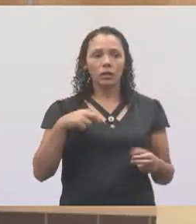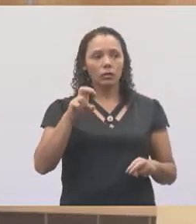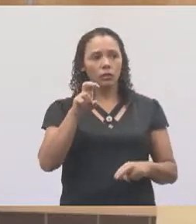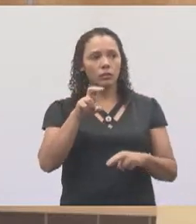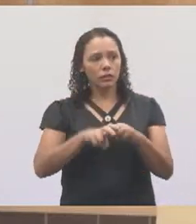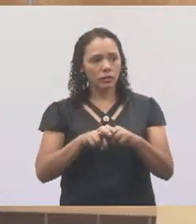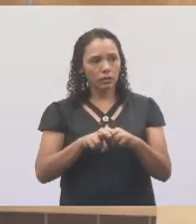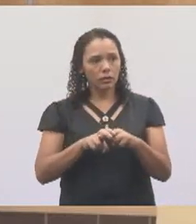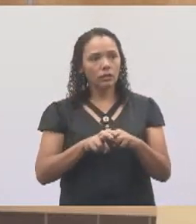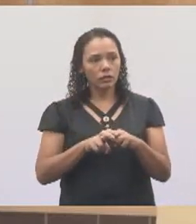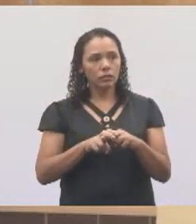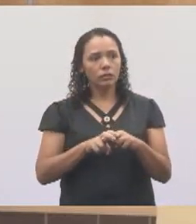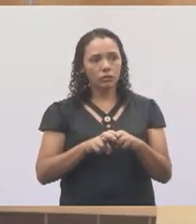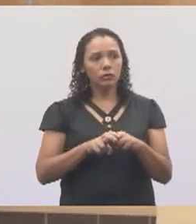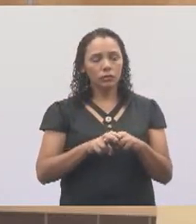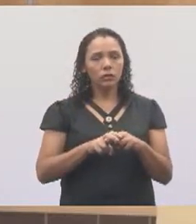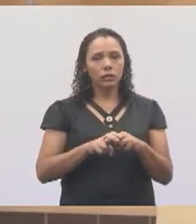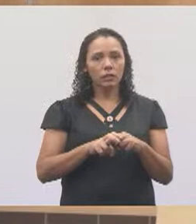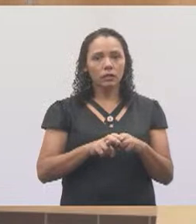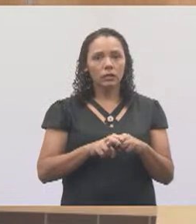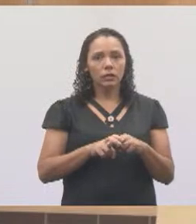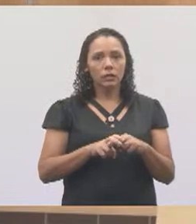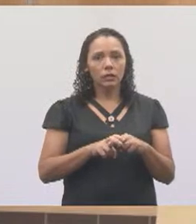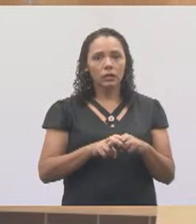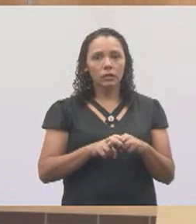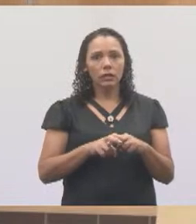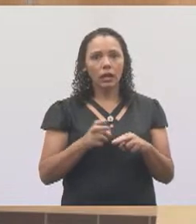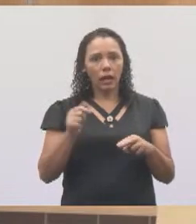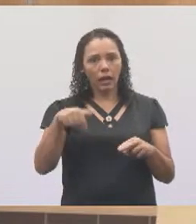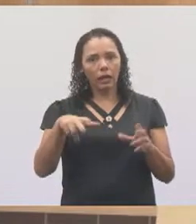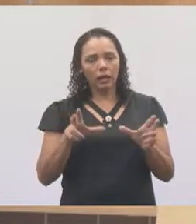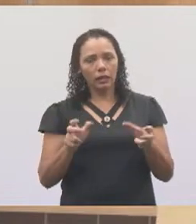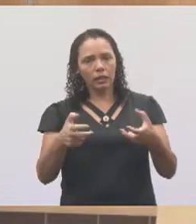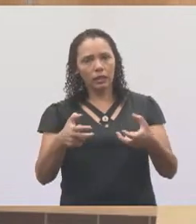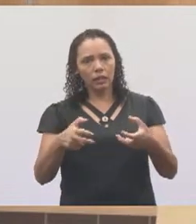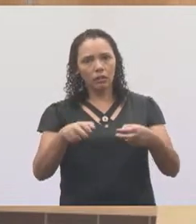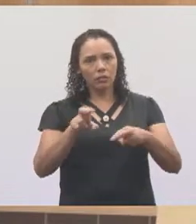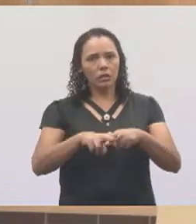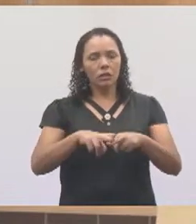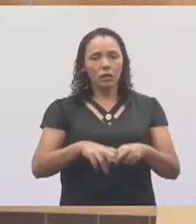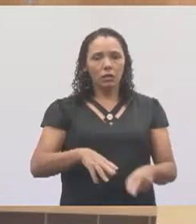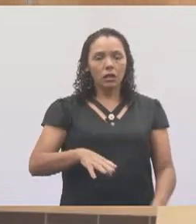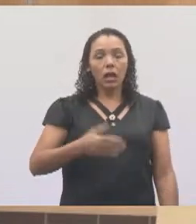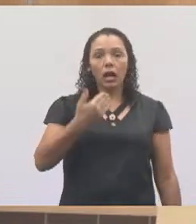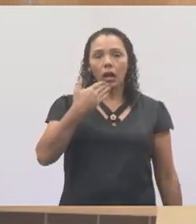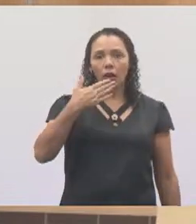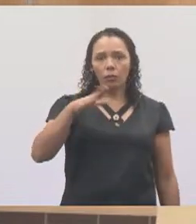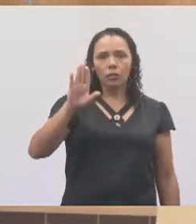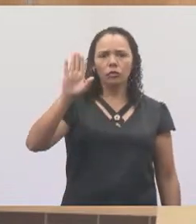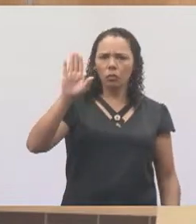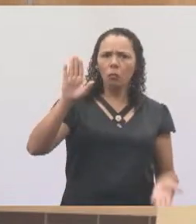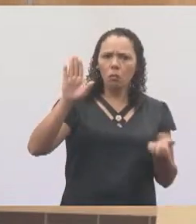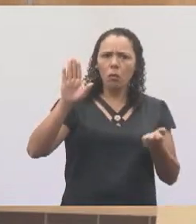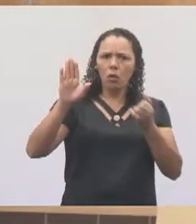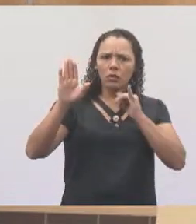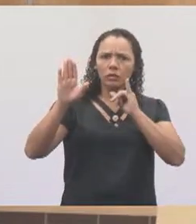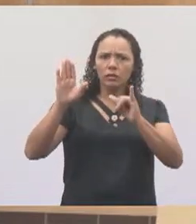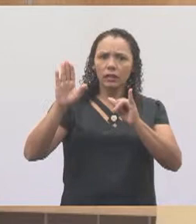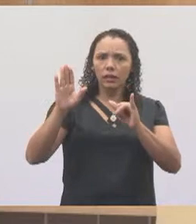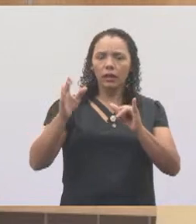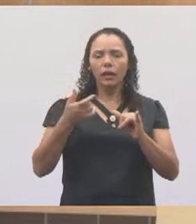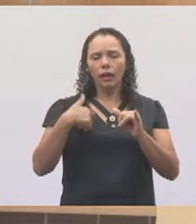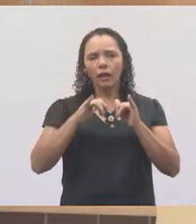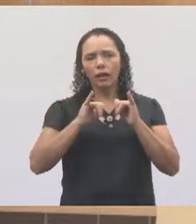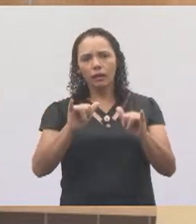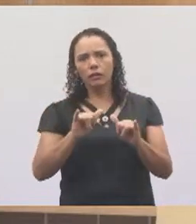o vereador Roberto. Eu acabei pedindo ordem para o presidente e acabei comentando aqui na